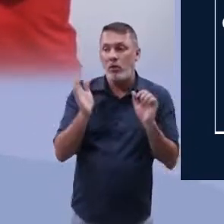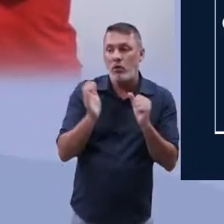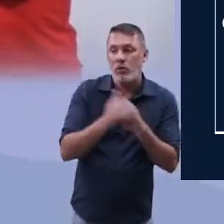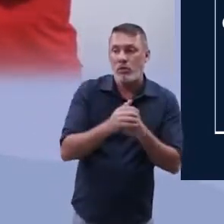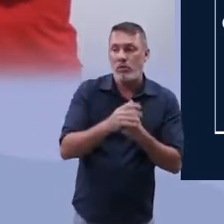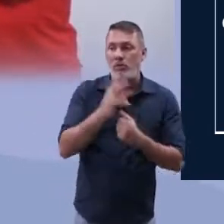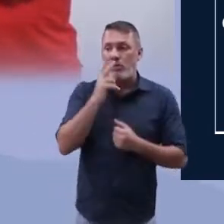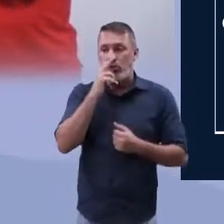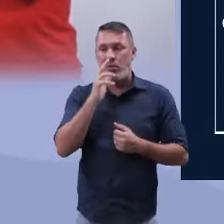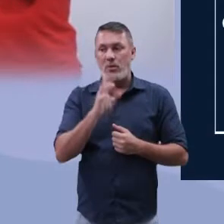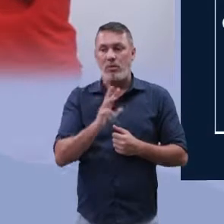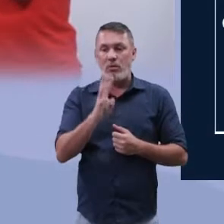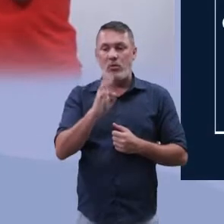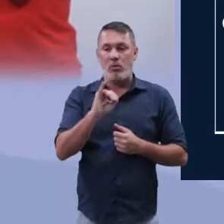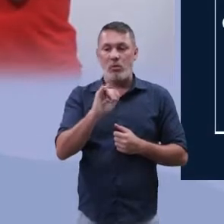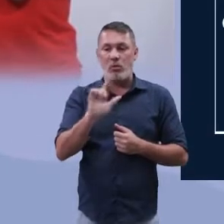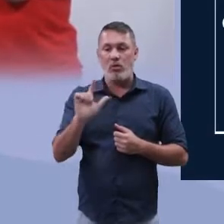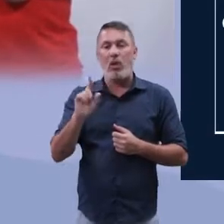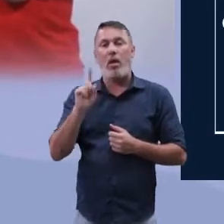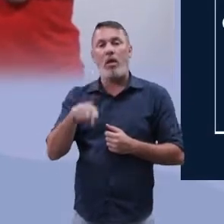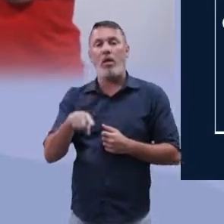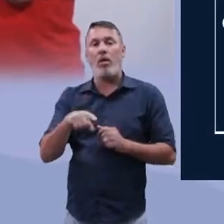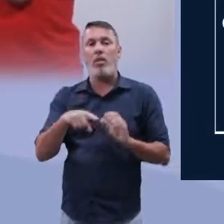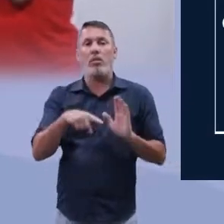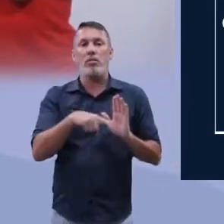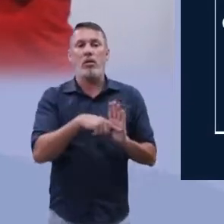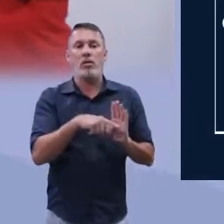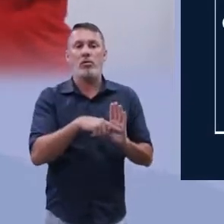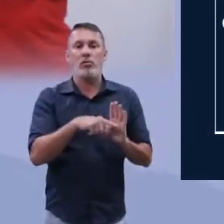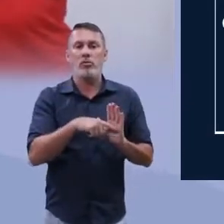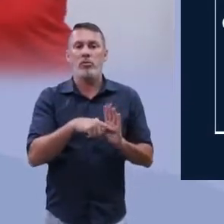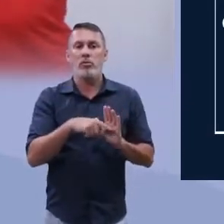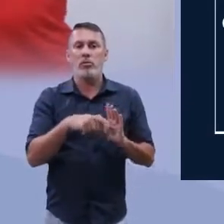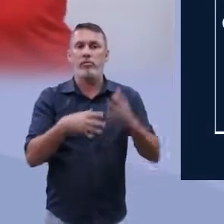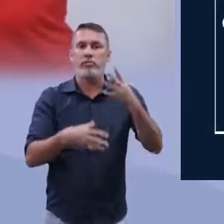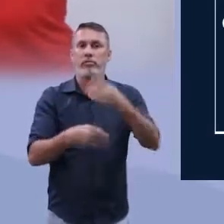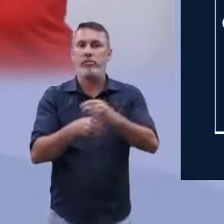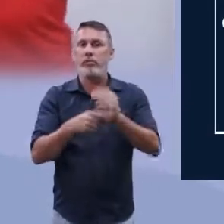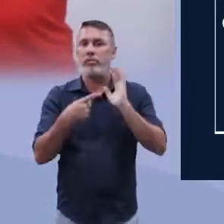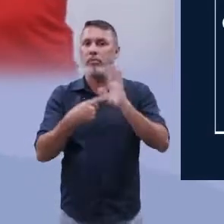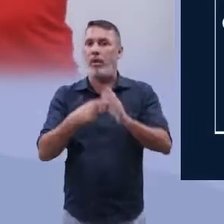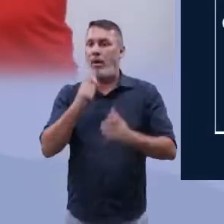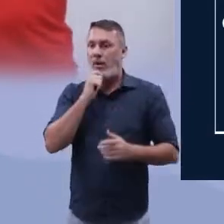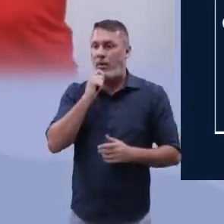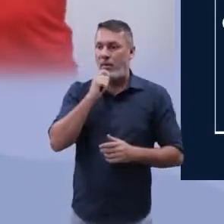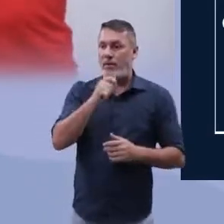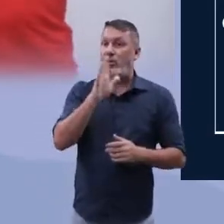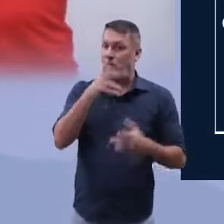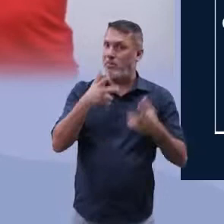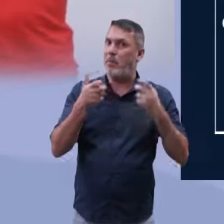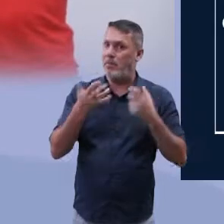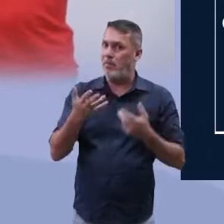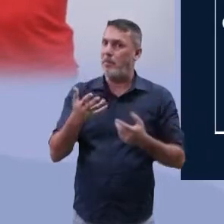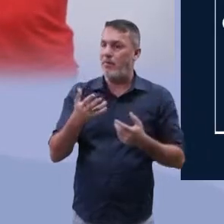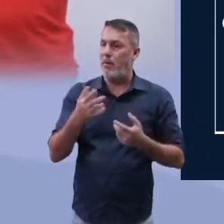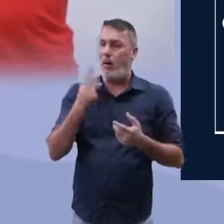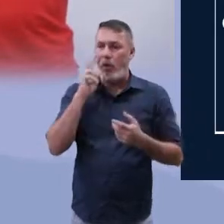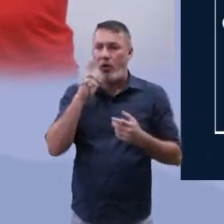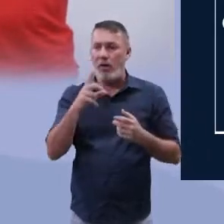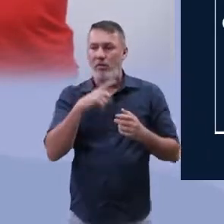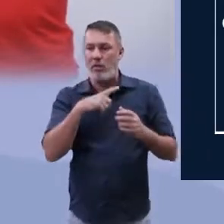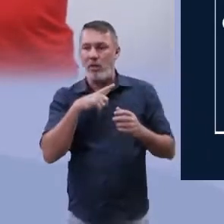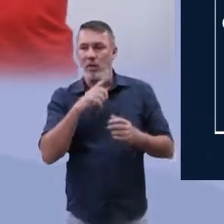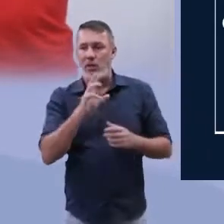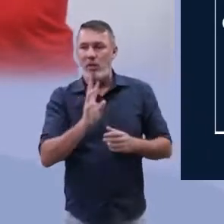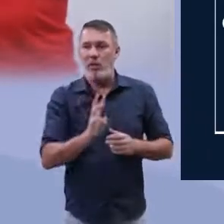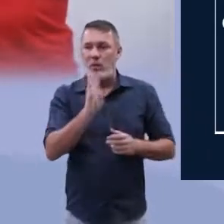está escondido o will com o negativo, que eu esperei até agora para falar para vocês, né? Vocês já deviam ter percebido, que